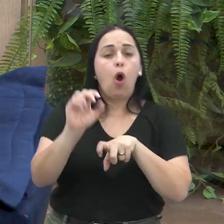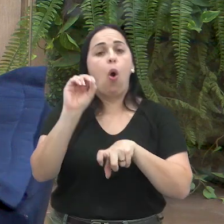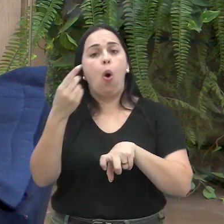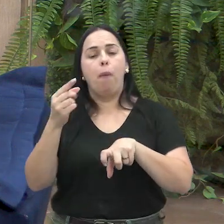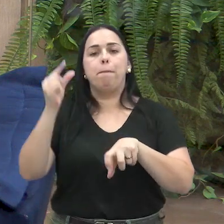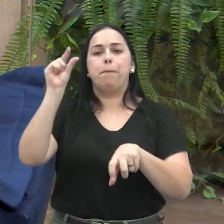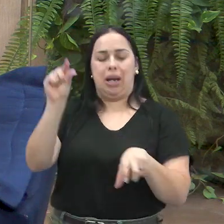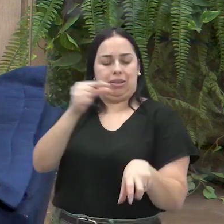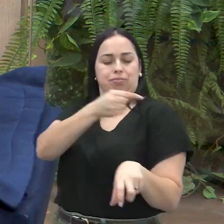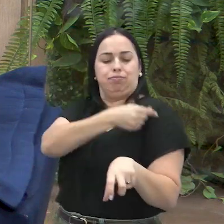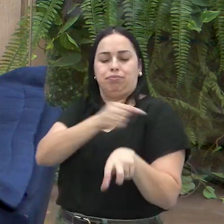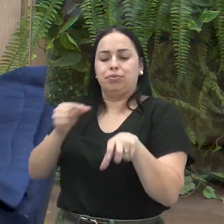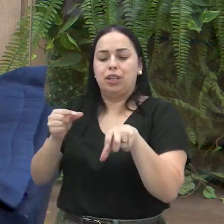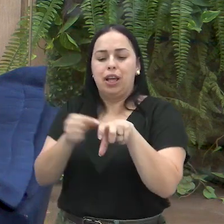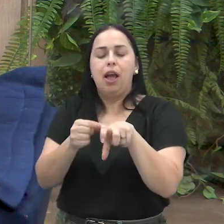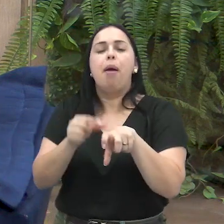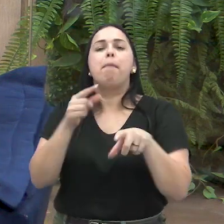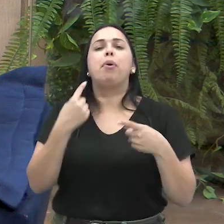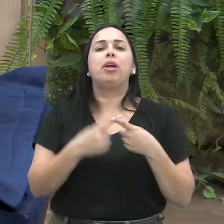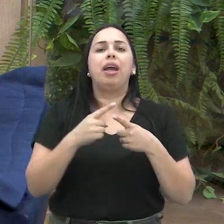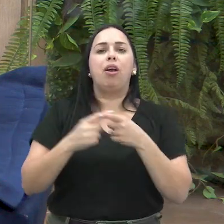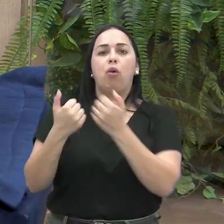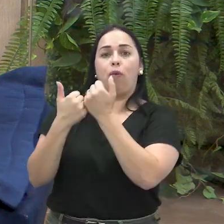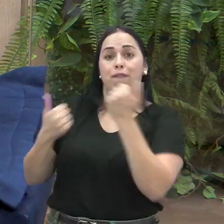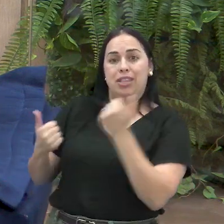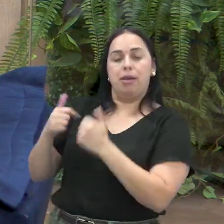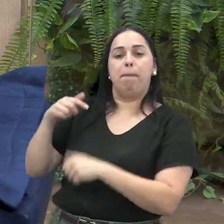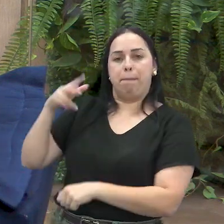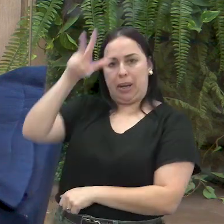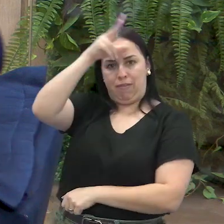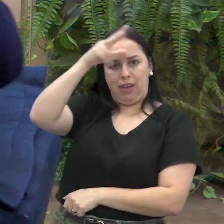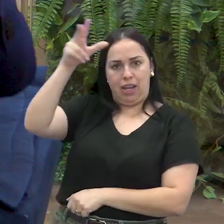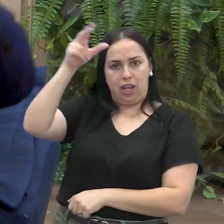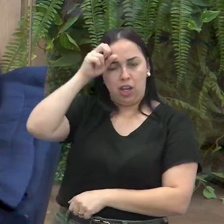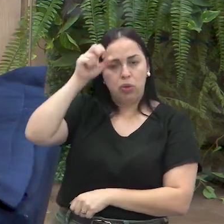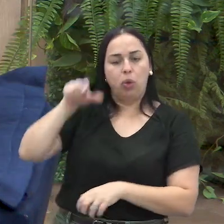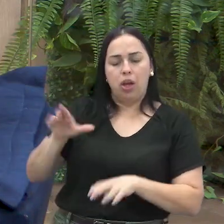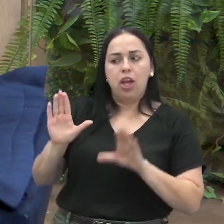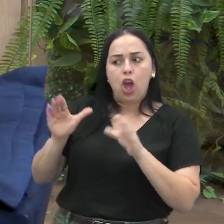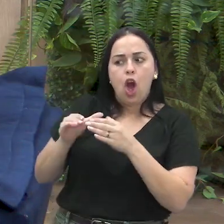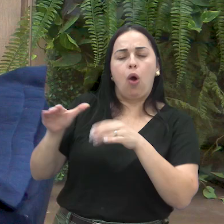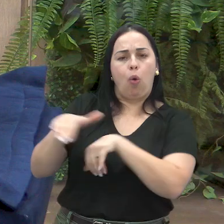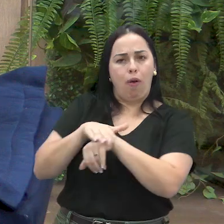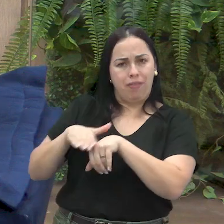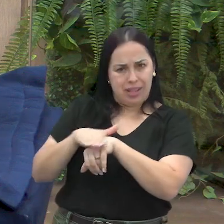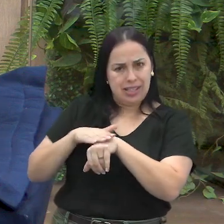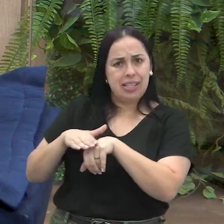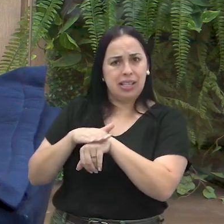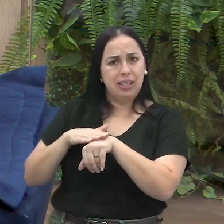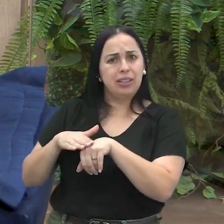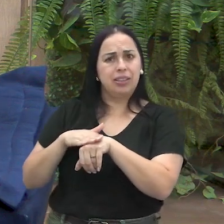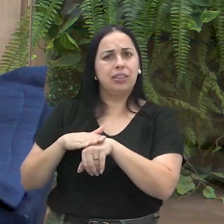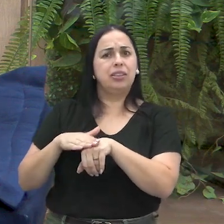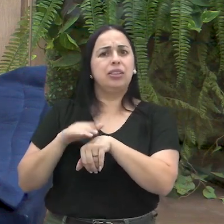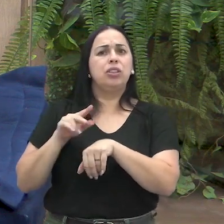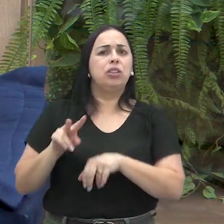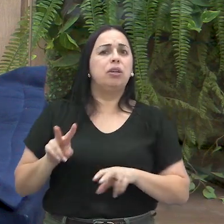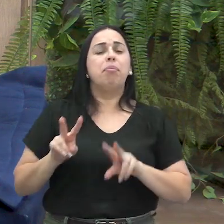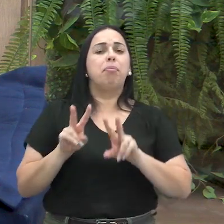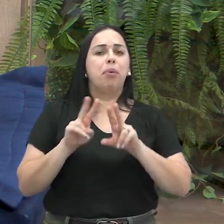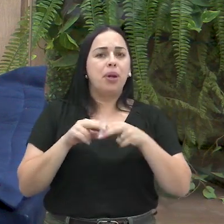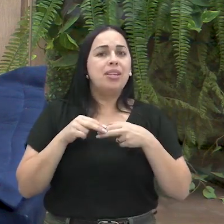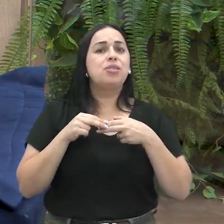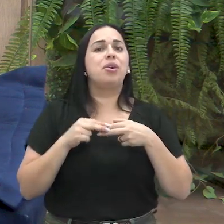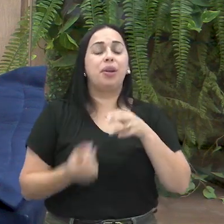a microchipagem, foi de uma conversa que eu tive com o vice-prefeito, junto com um grupo grande da própria prefeitura e alguns protetores,